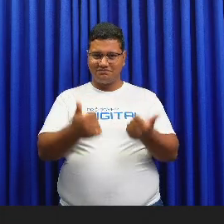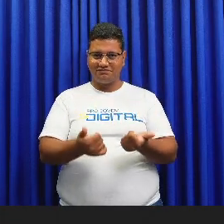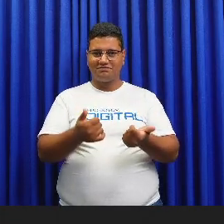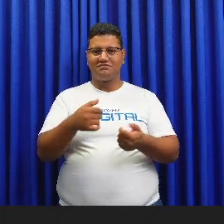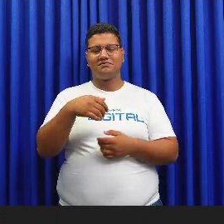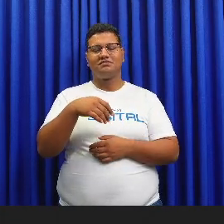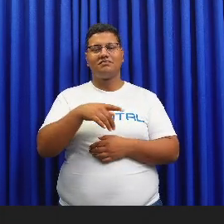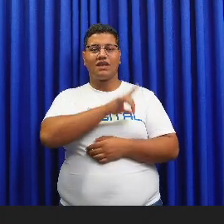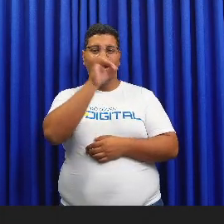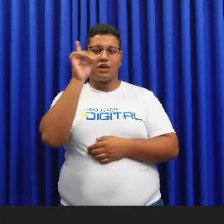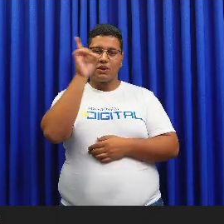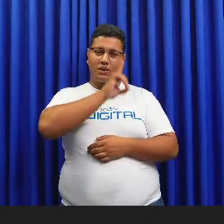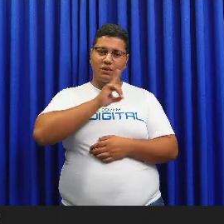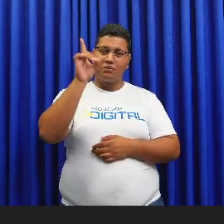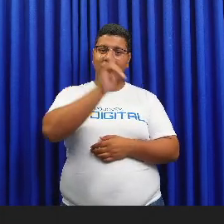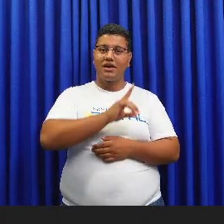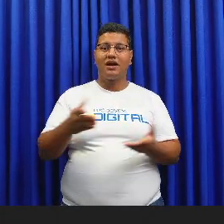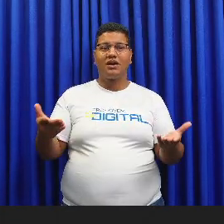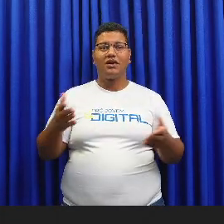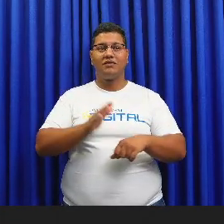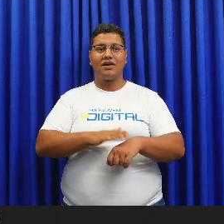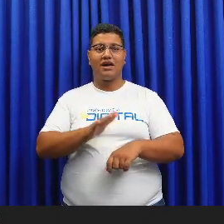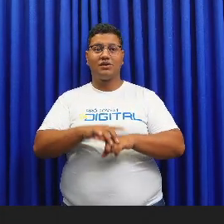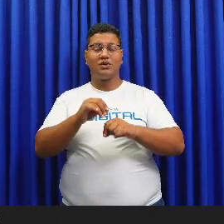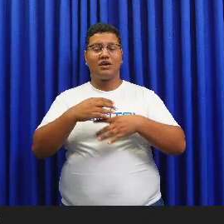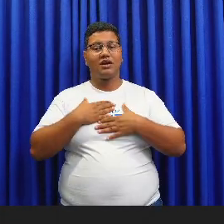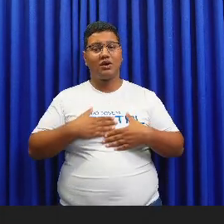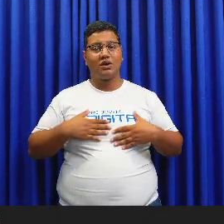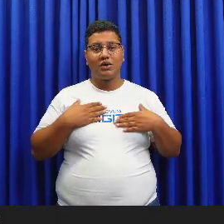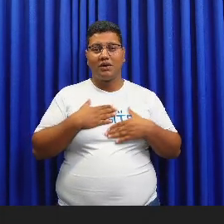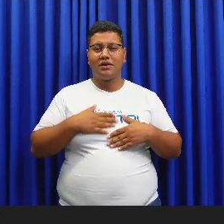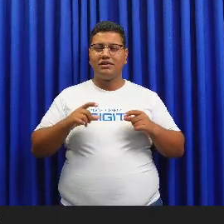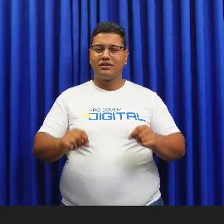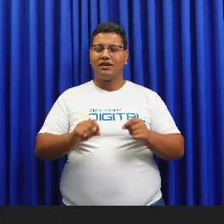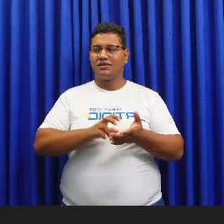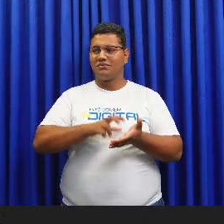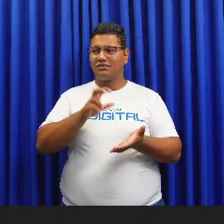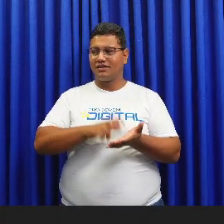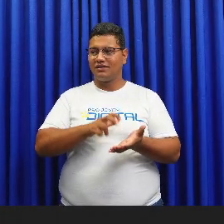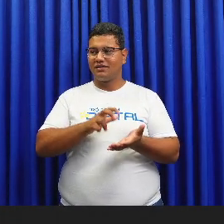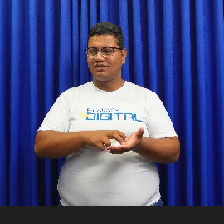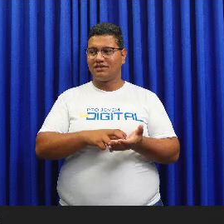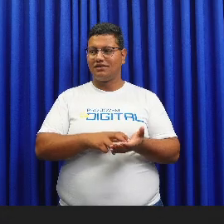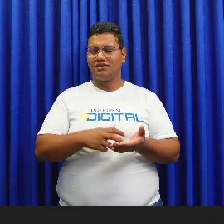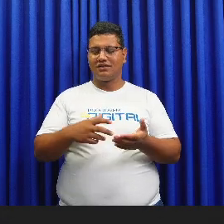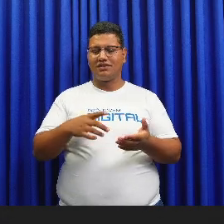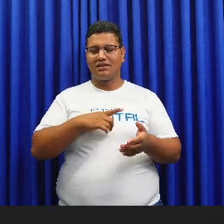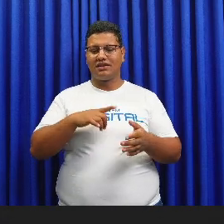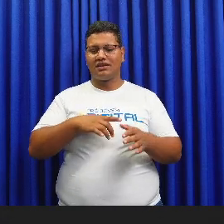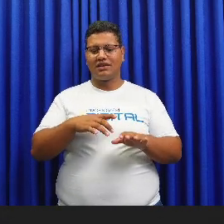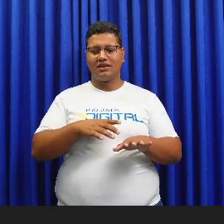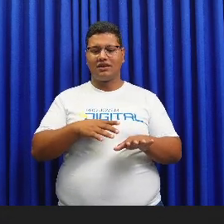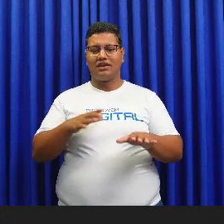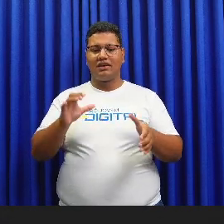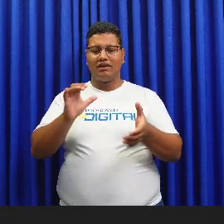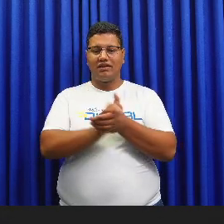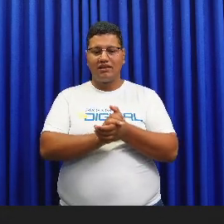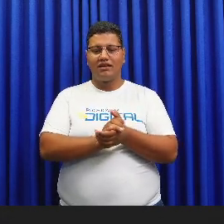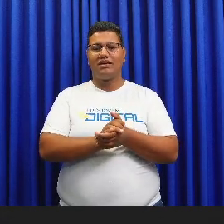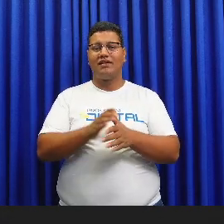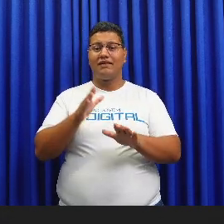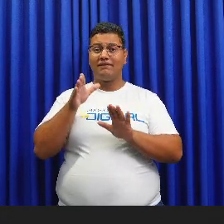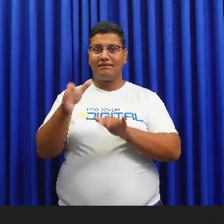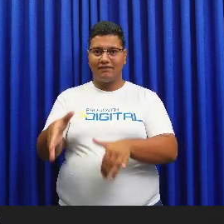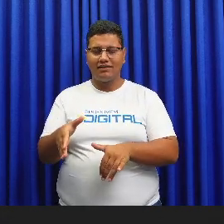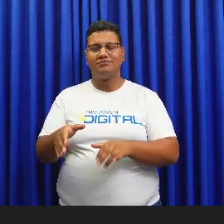14 de setembro, um domingão. O que ele gosta? Ele gosta de de manhã. Que ele quer tirar logo do caminho, entendeu? Quer casar cedo para ir logo